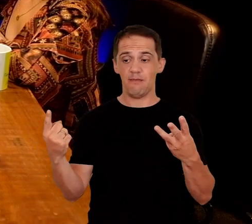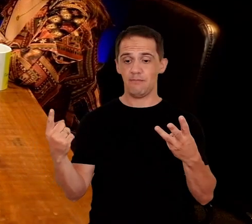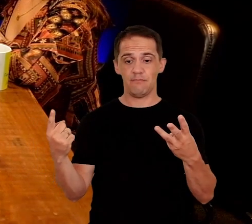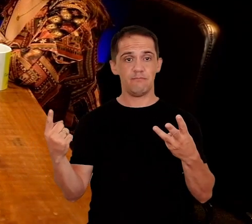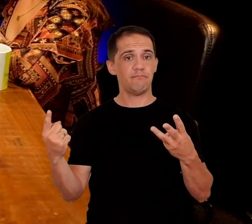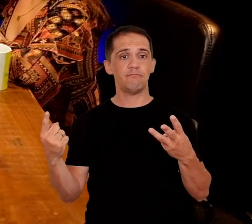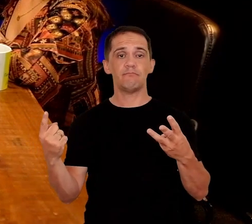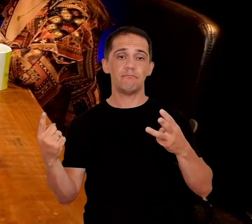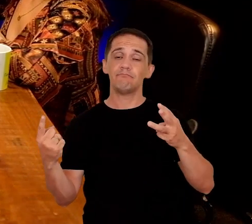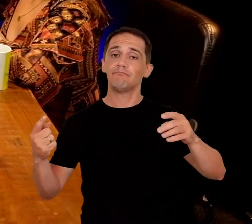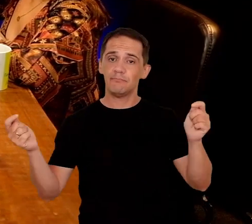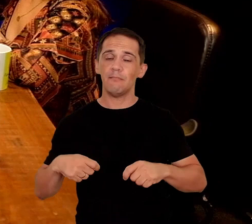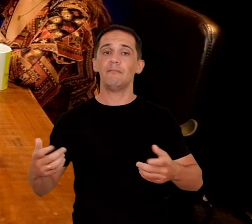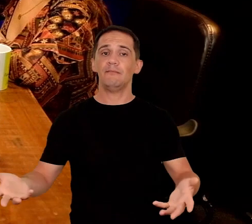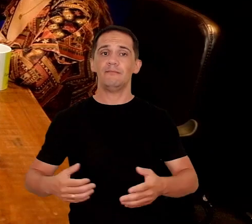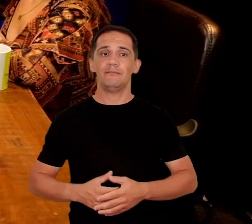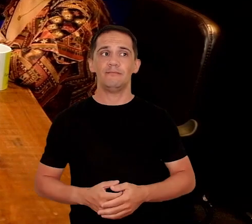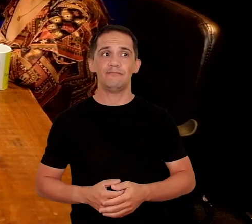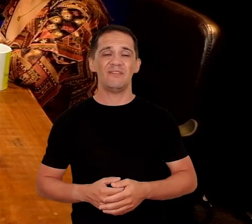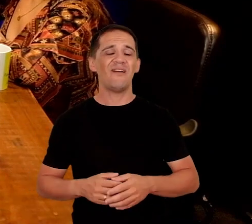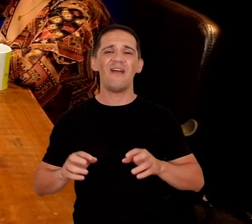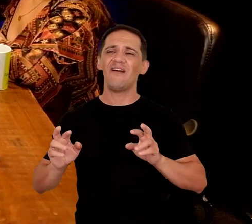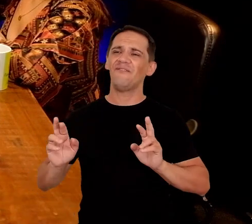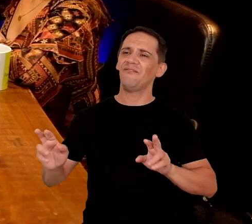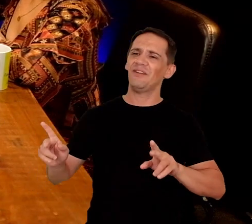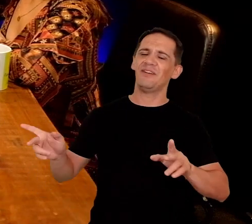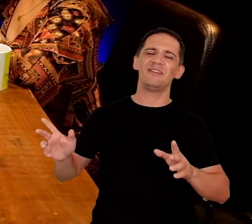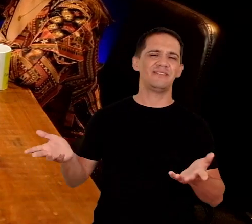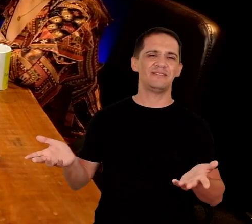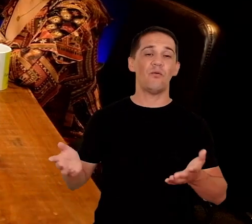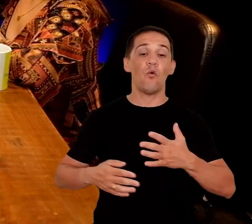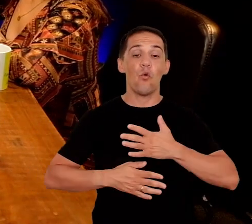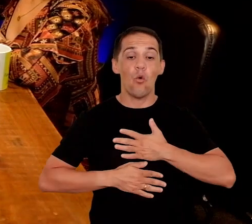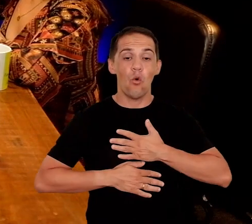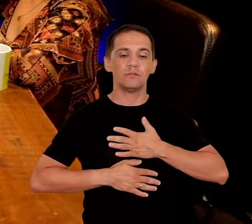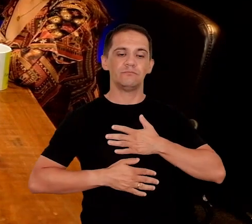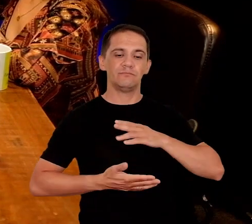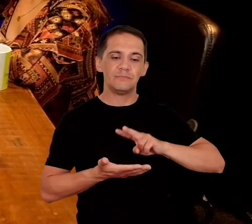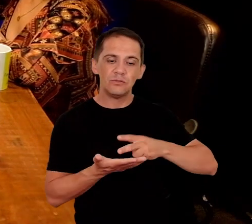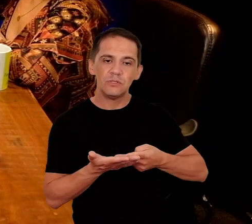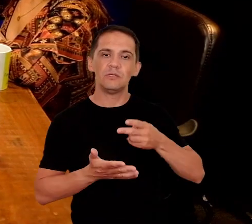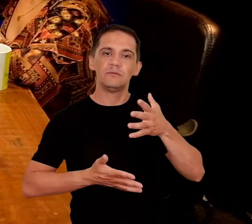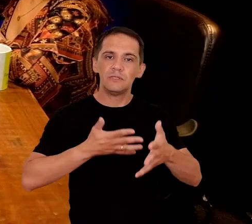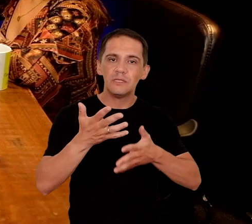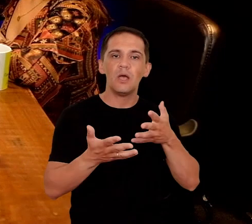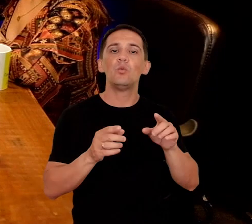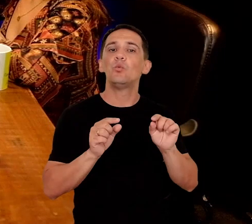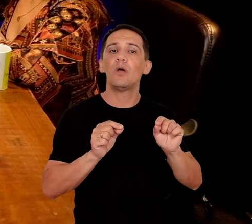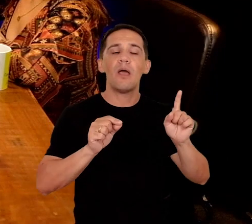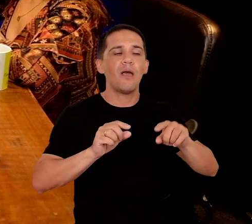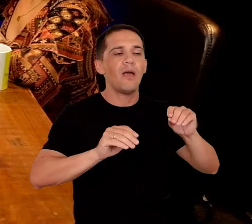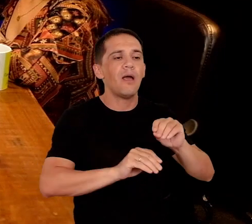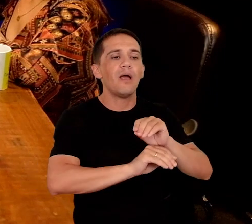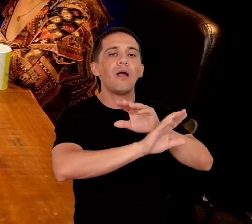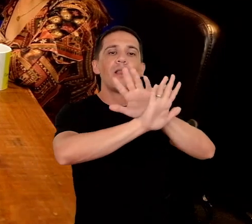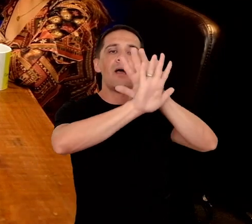questão é que fique clara para o surdo, né? Então esse é o nosso objetivo. Assim, a forma como a gente gosta de traduzir é de uma forma que os surdos consigam